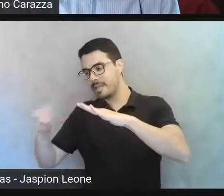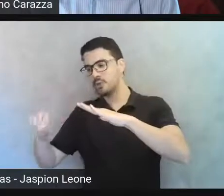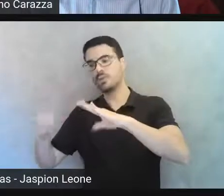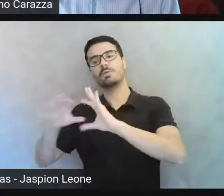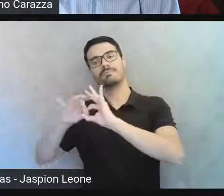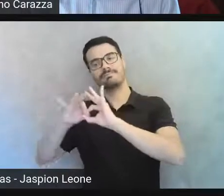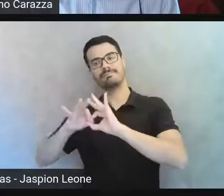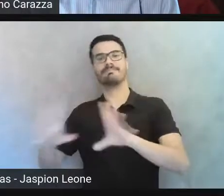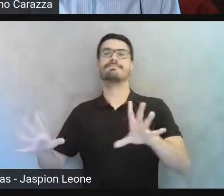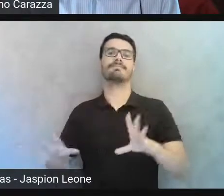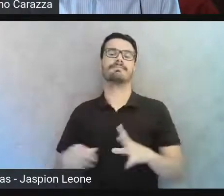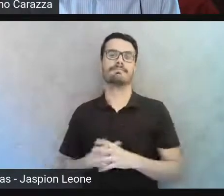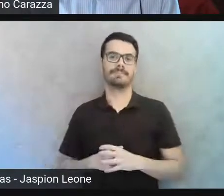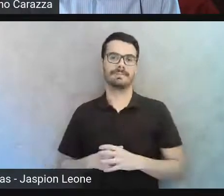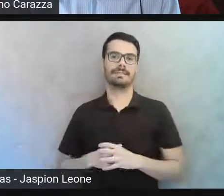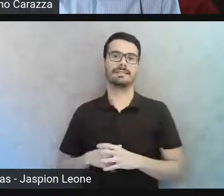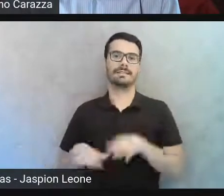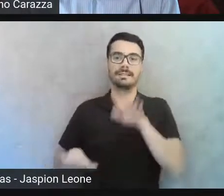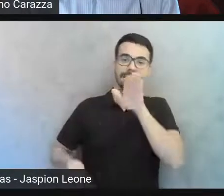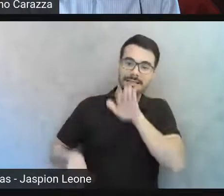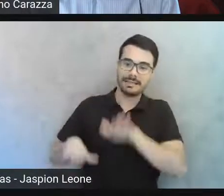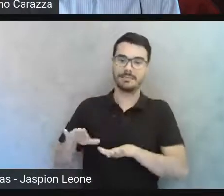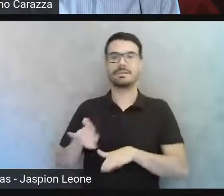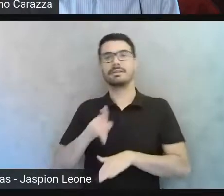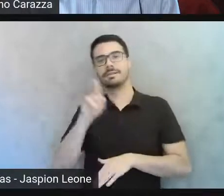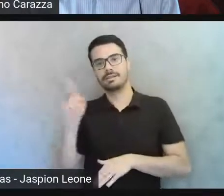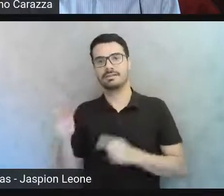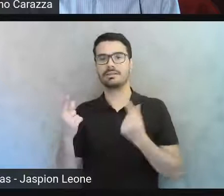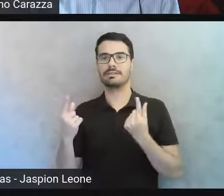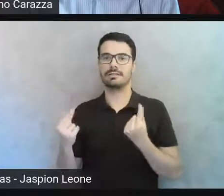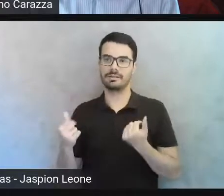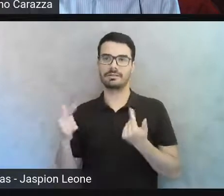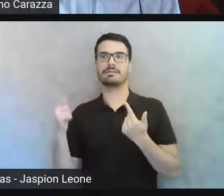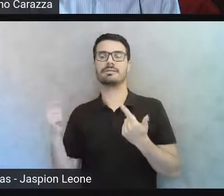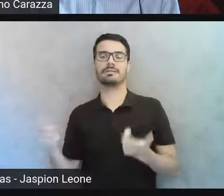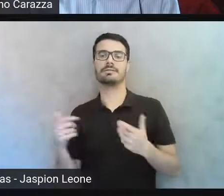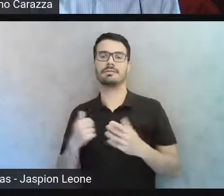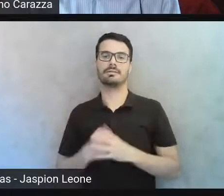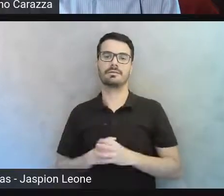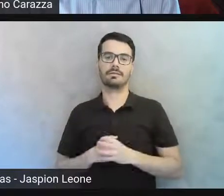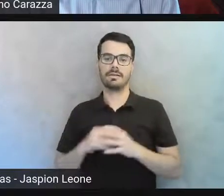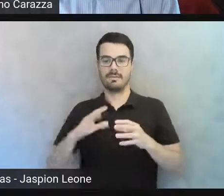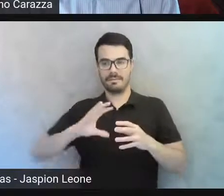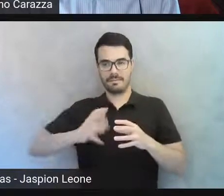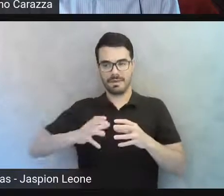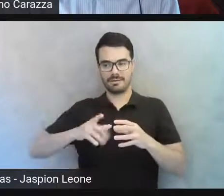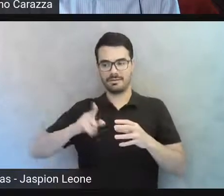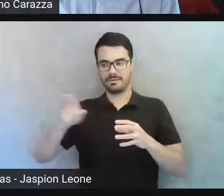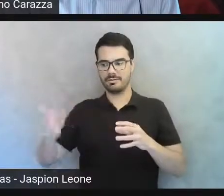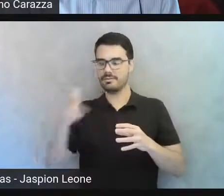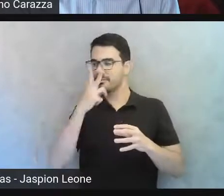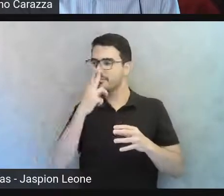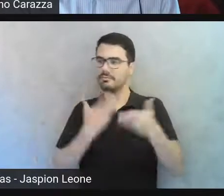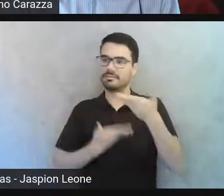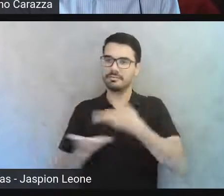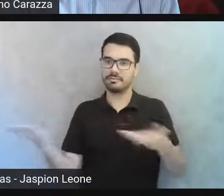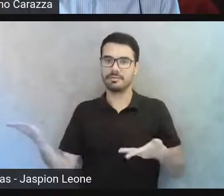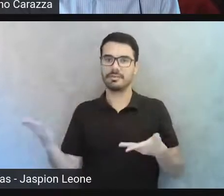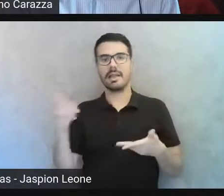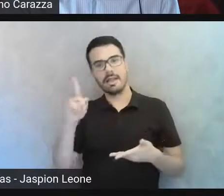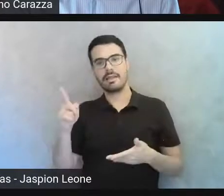a representação da dependência estrita do orçamento, tornando os partidos agentes semi-burocráticos. Então, enfim, esse que é o